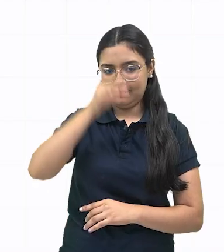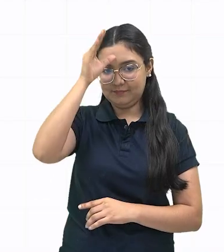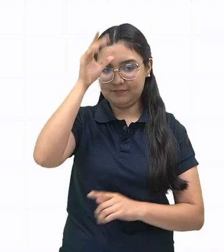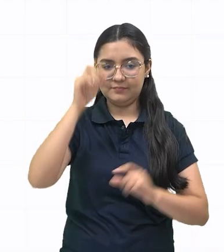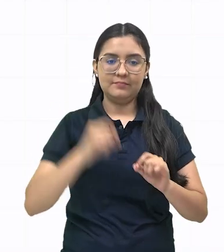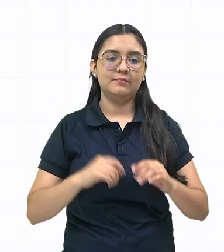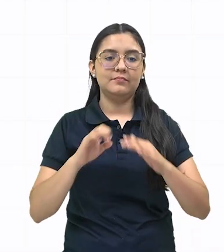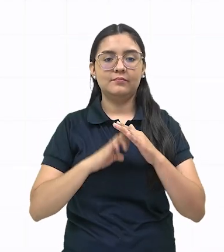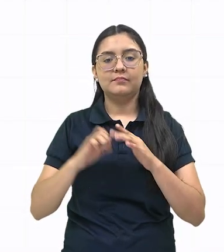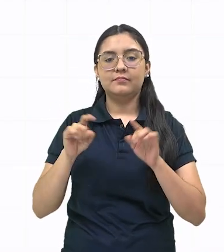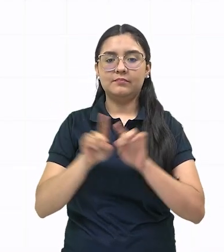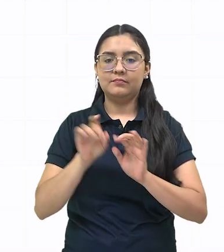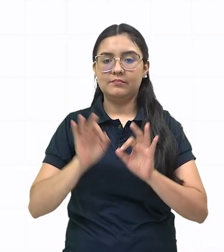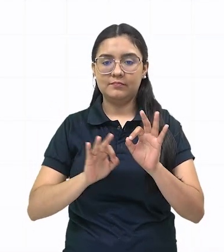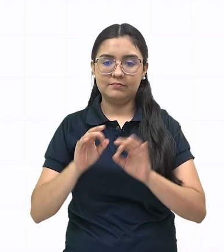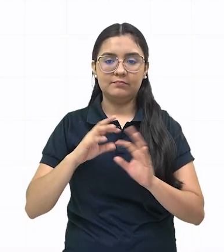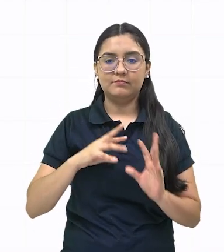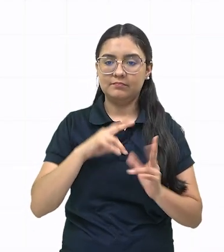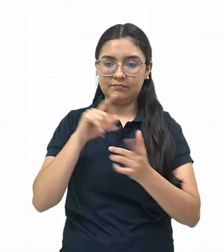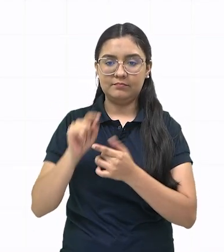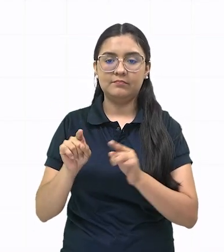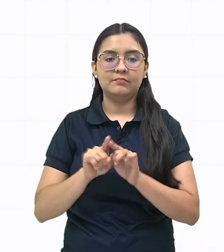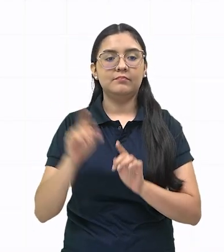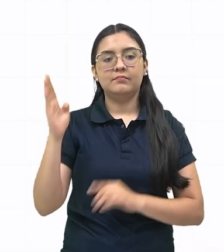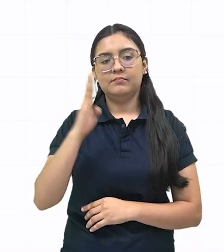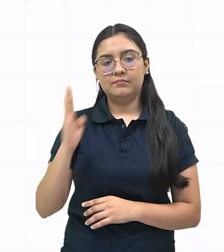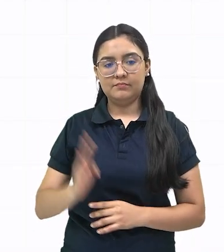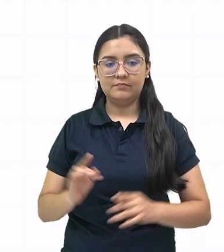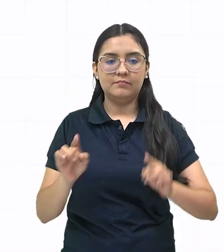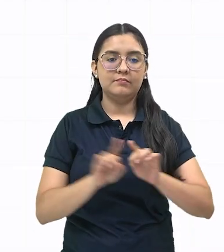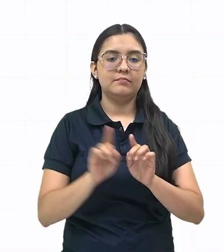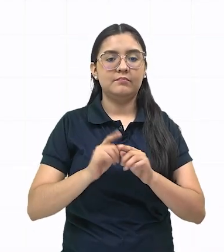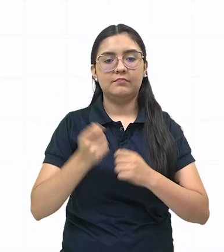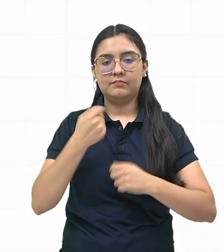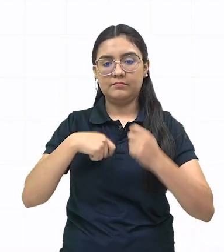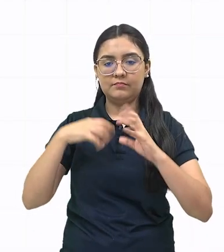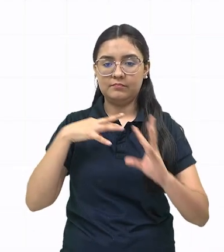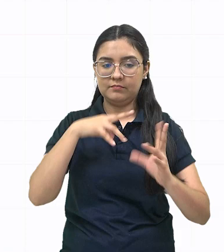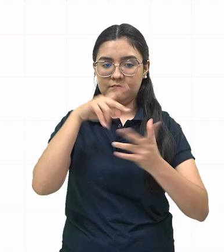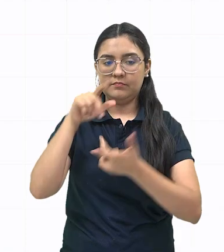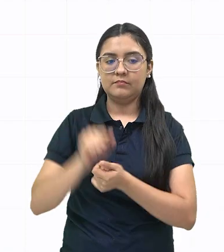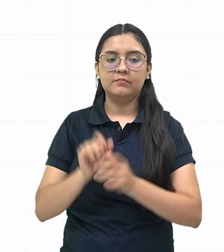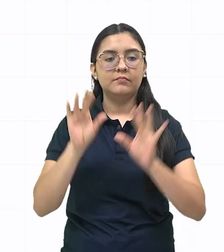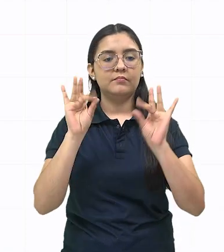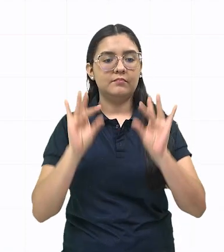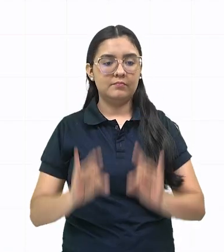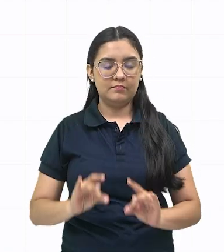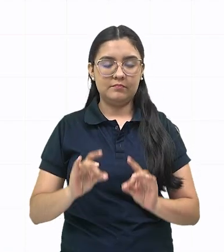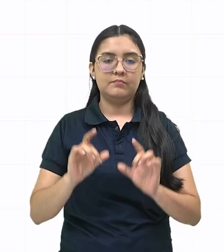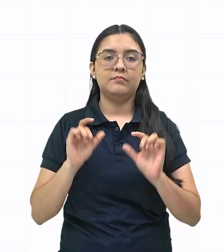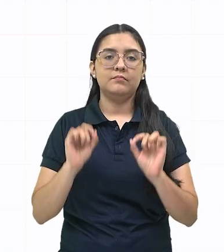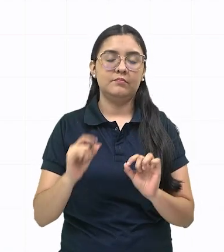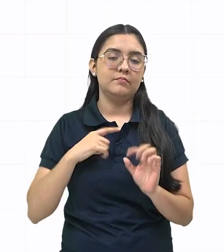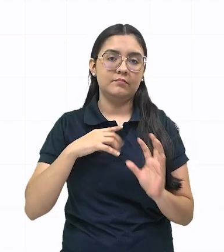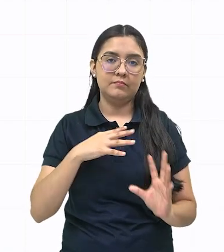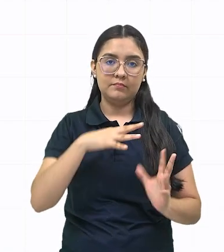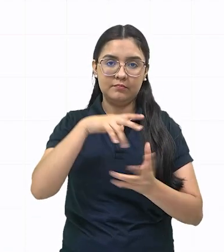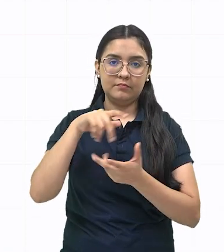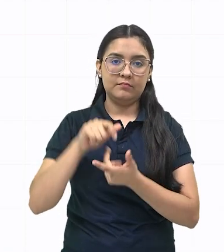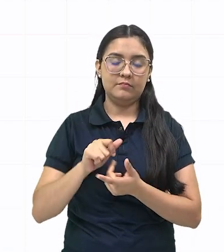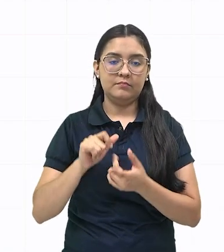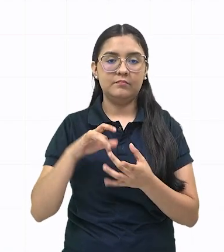conhecimento corporações e organismos internacionais e do Brasil na ordem econômica mundial. Detalhamento desse objeto de